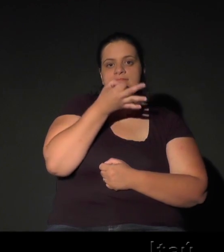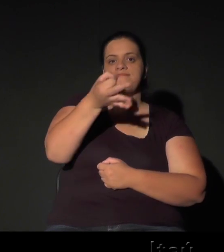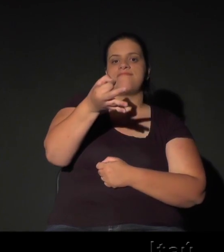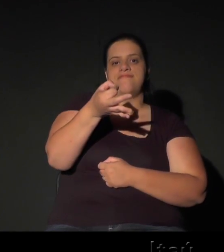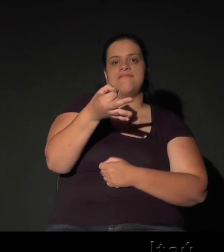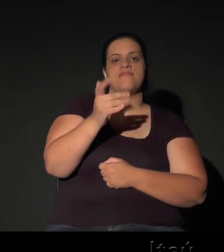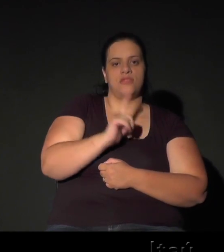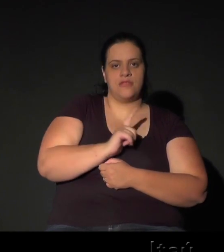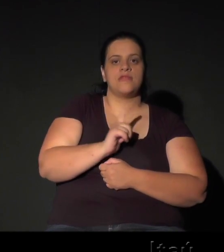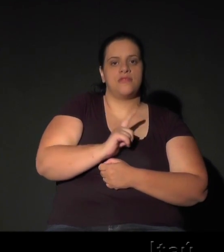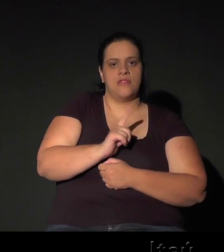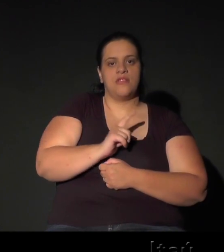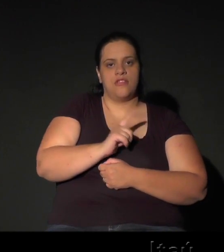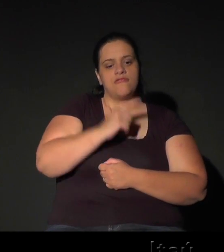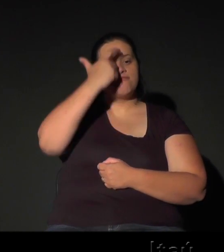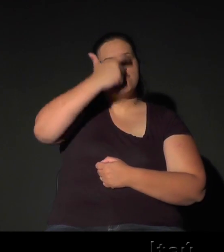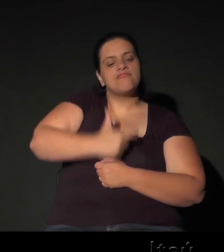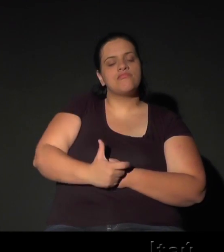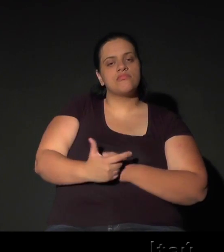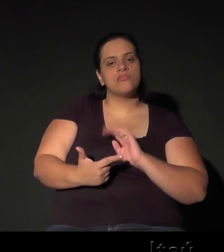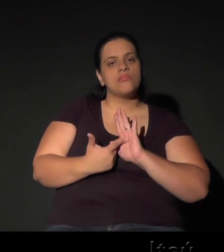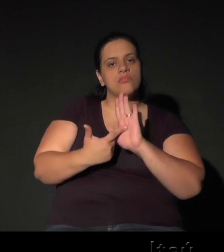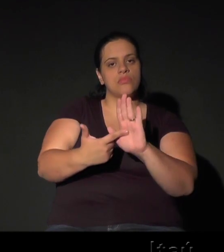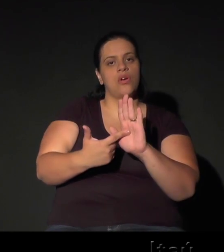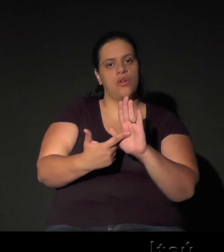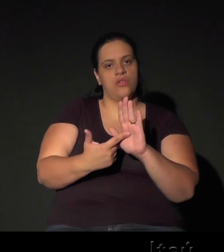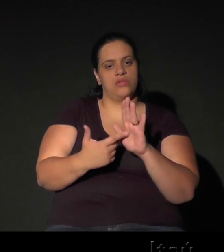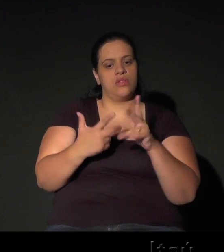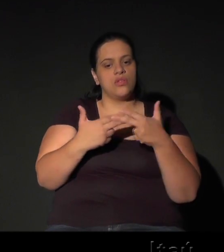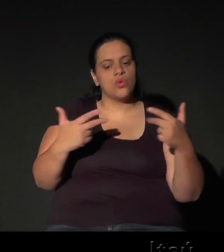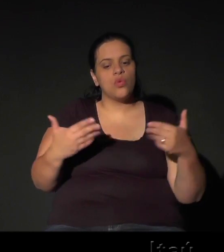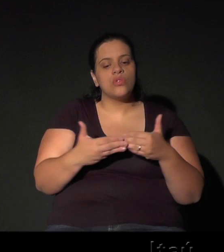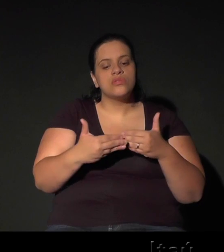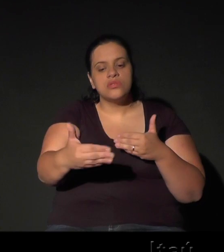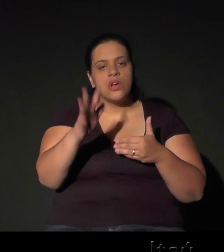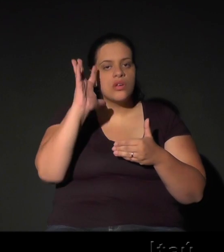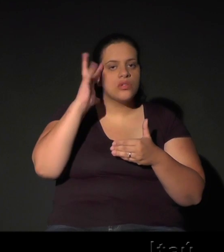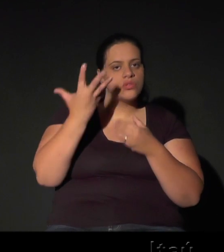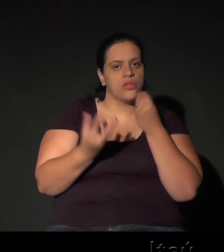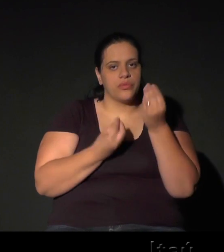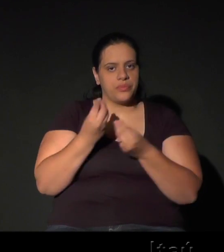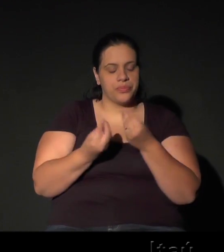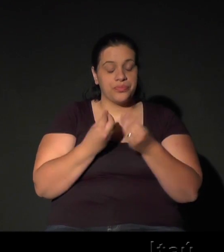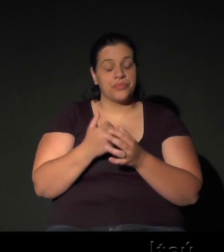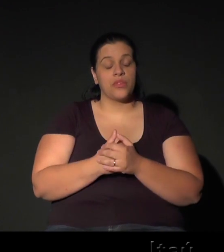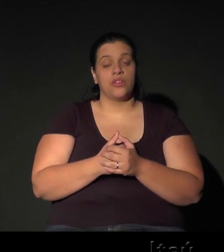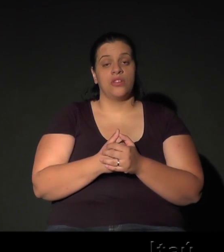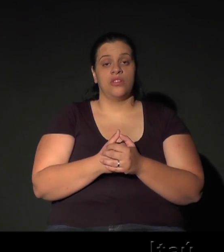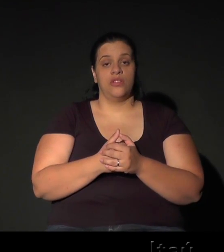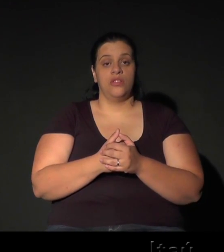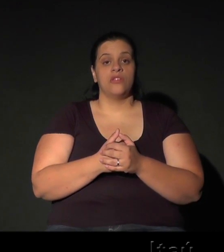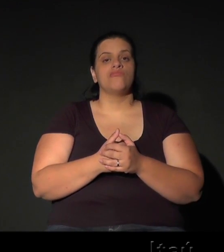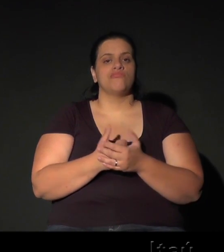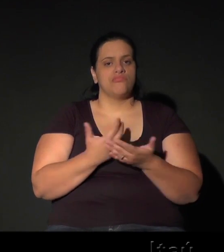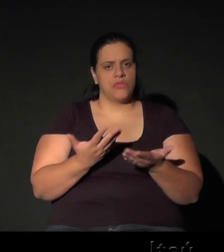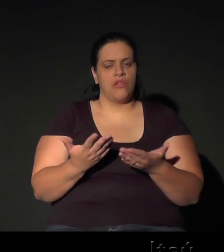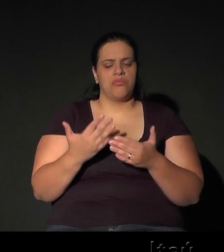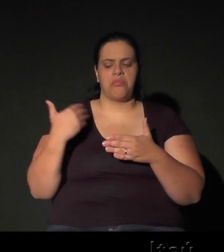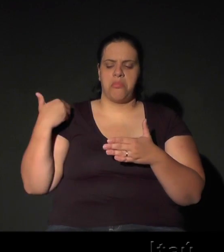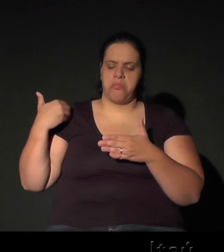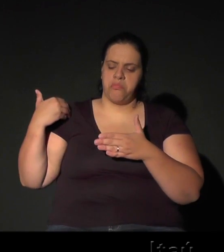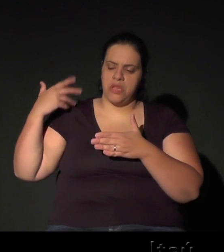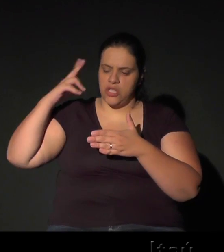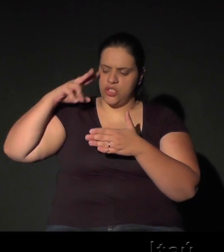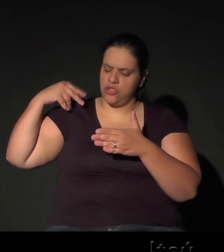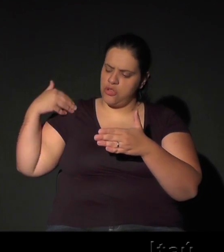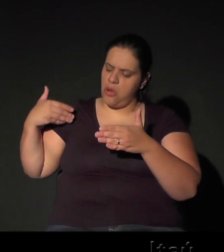eh de um certo posicionamento do das posições que deveriam ser tomadas e dando um salto